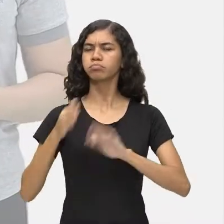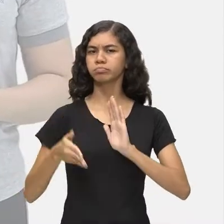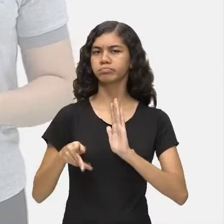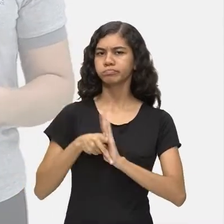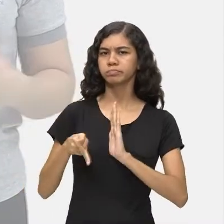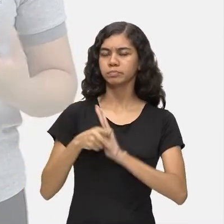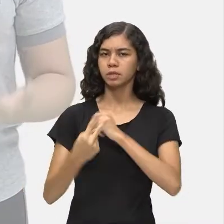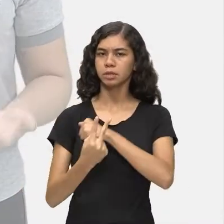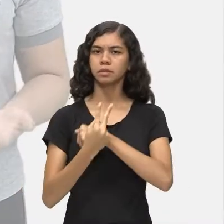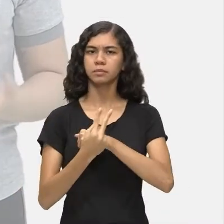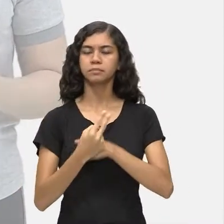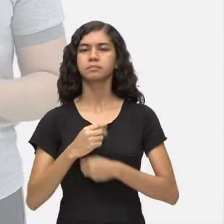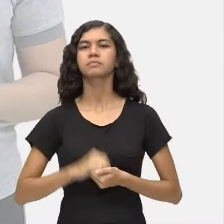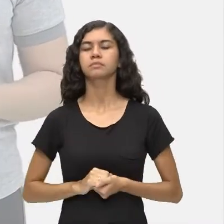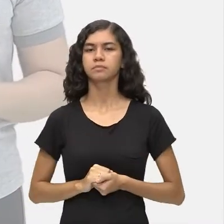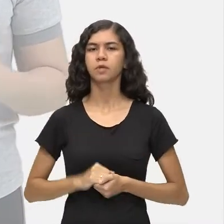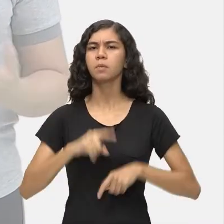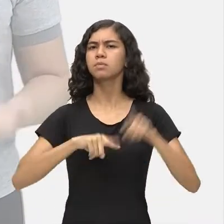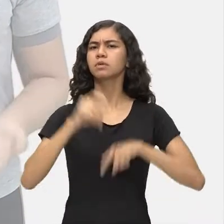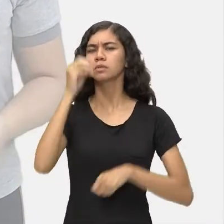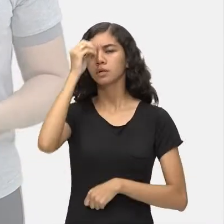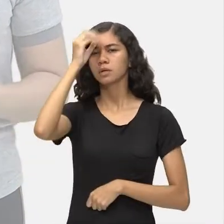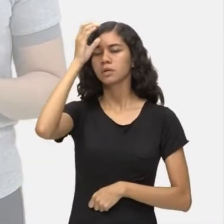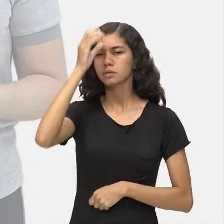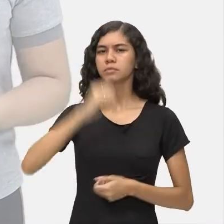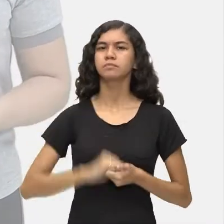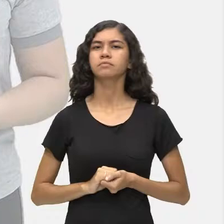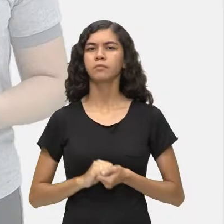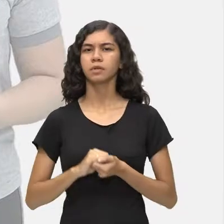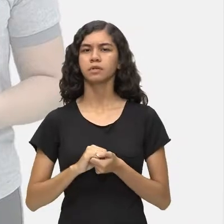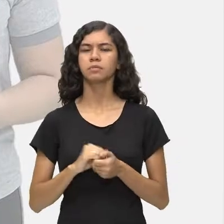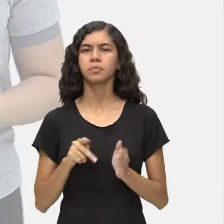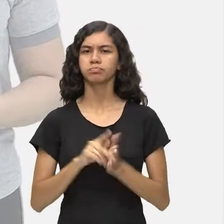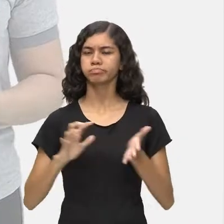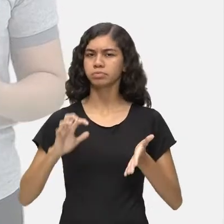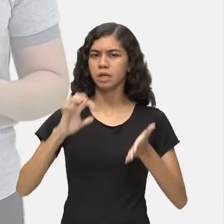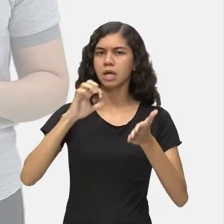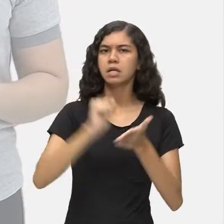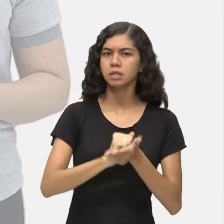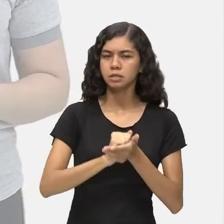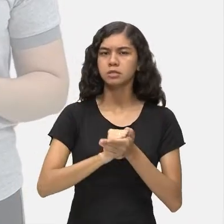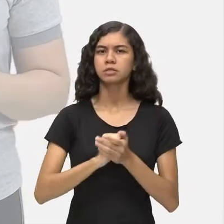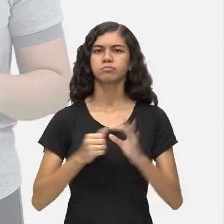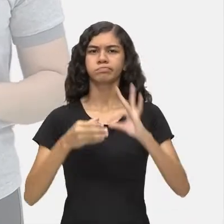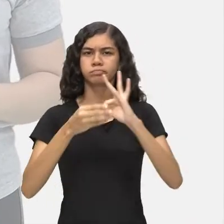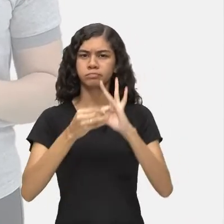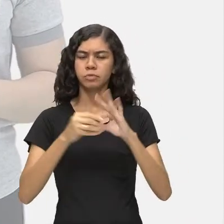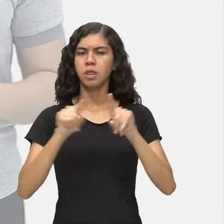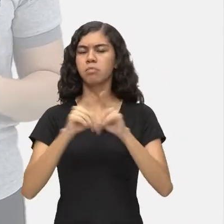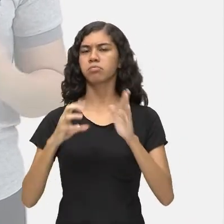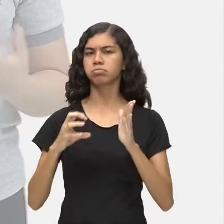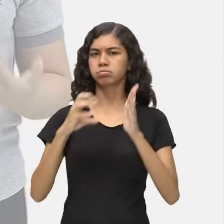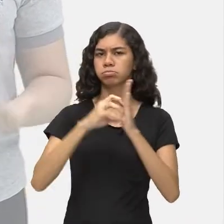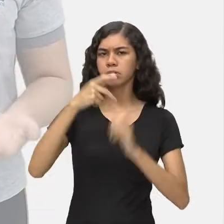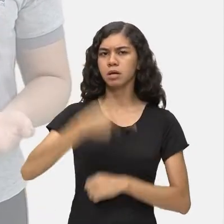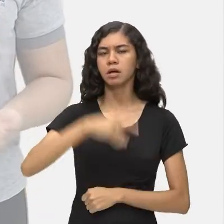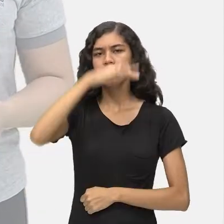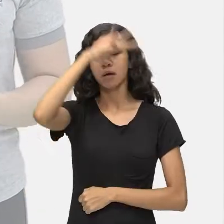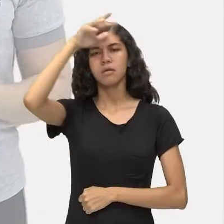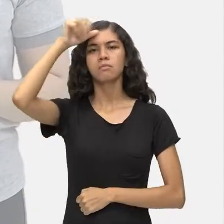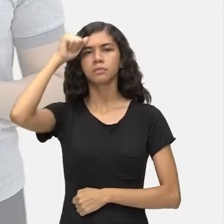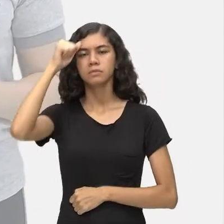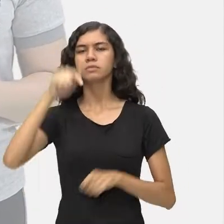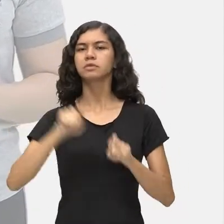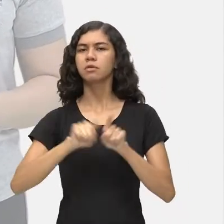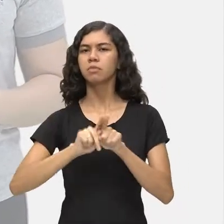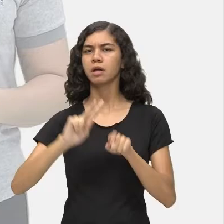objeto de conhecimento, incidência de casos notificados de portadores de HIV/AIDS no Amazonas e incidência de casos de